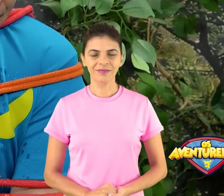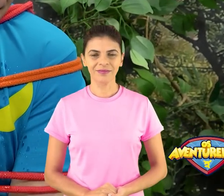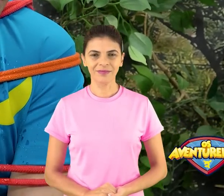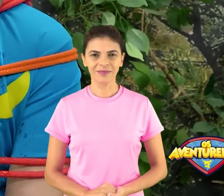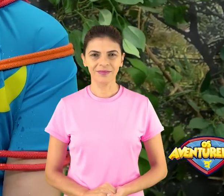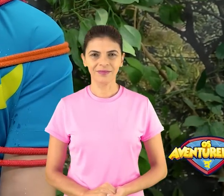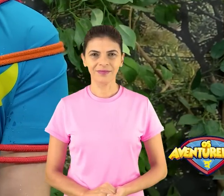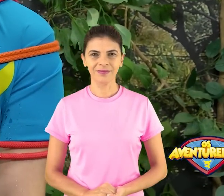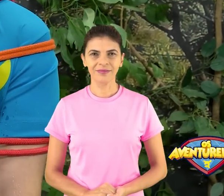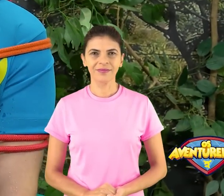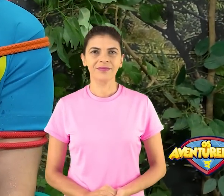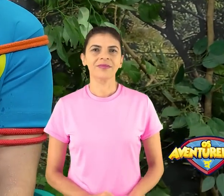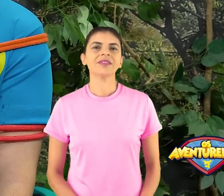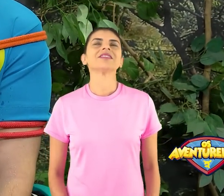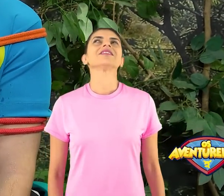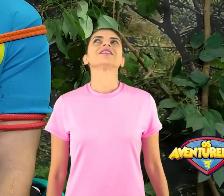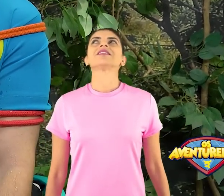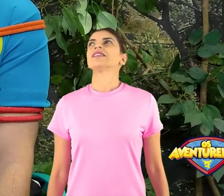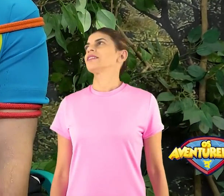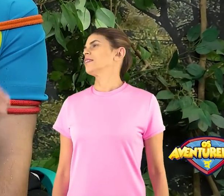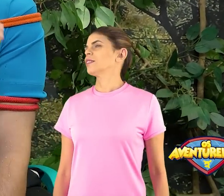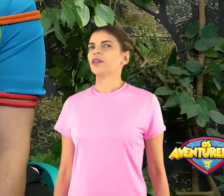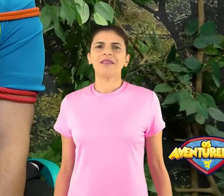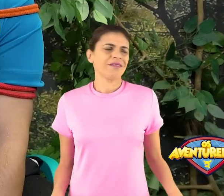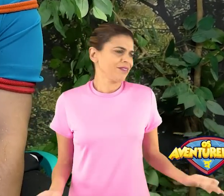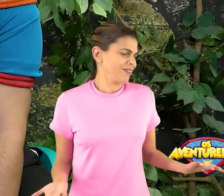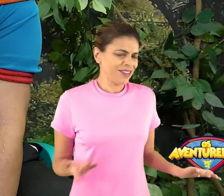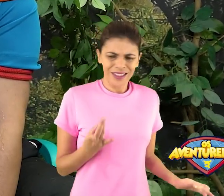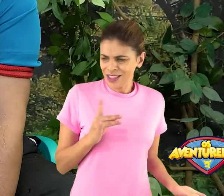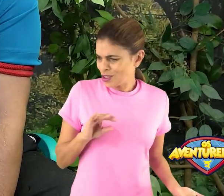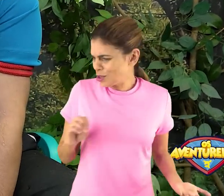O que é isso?